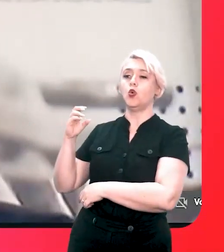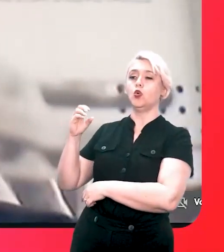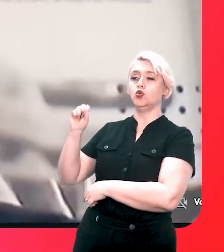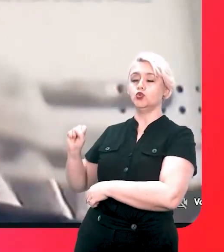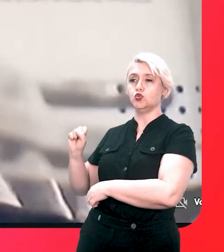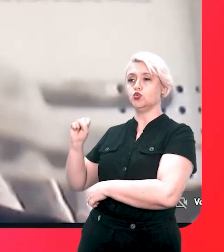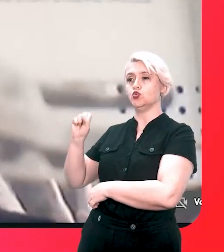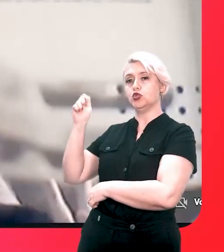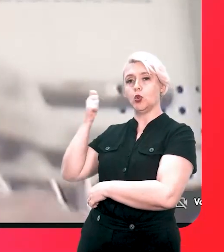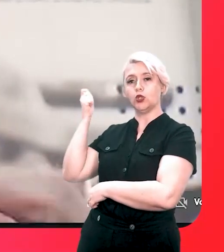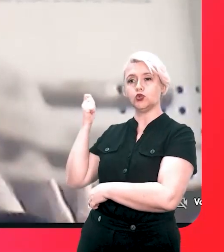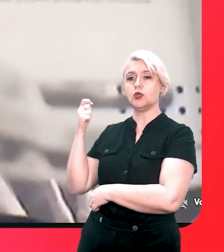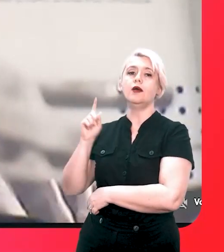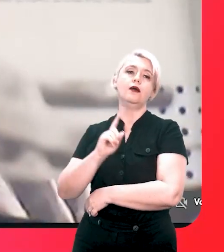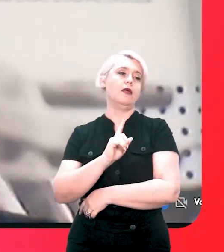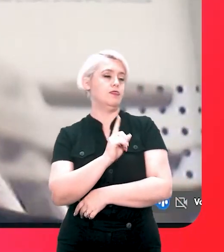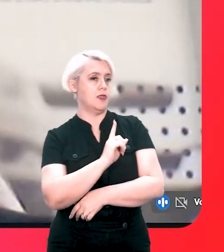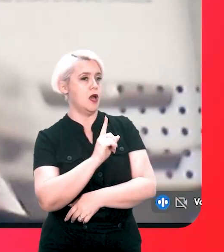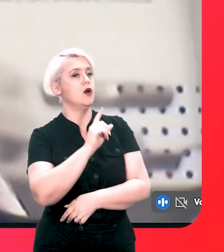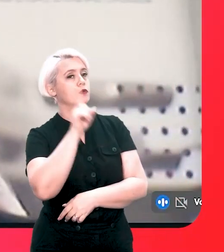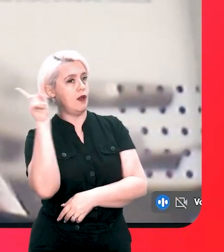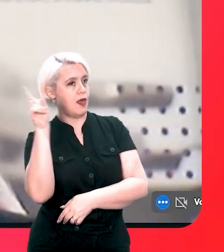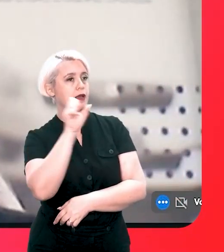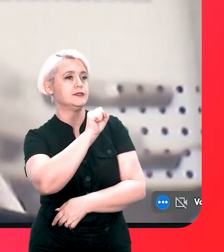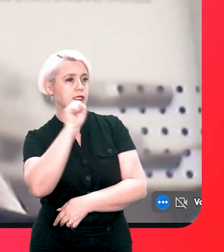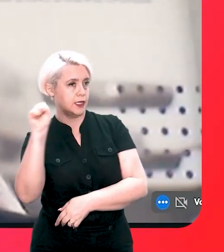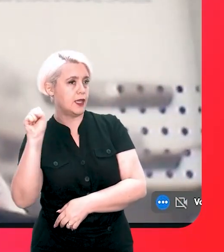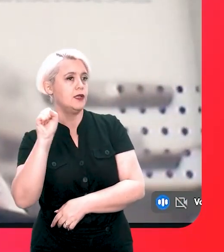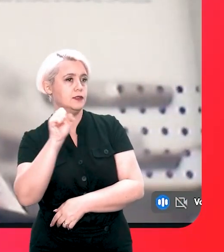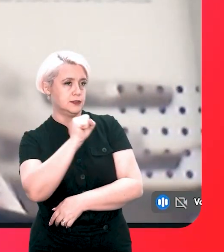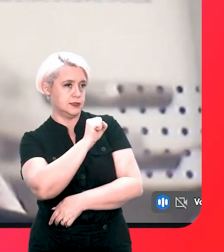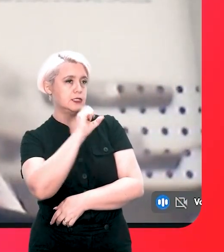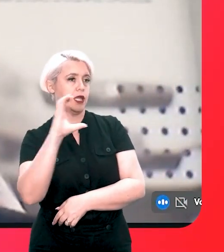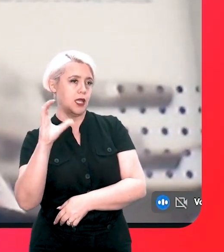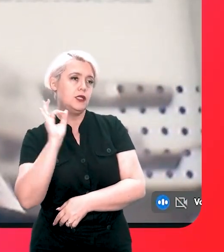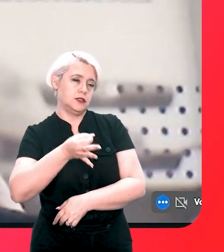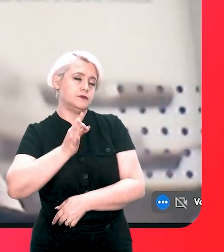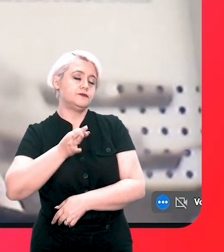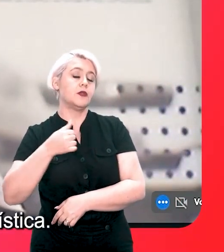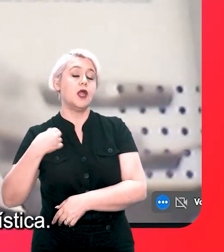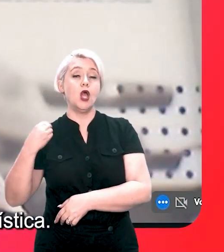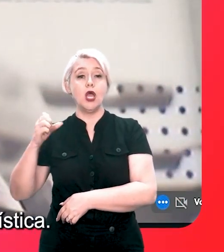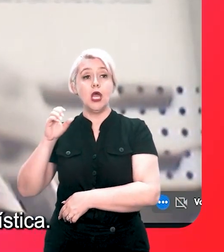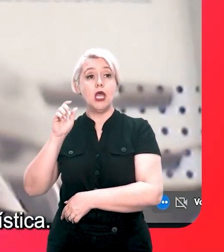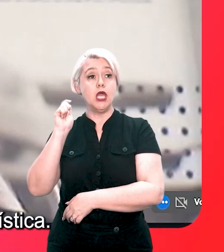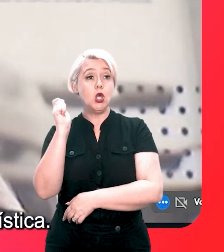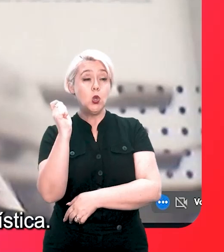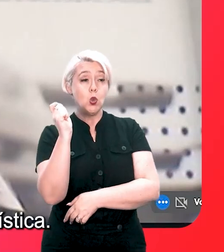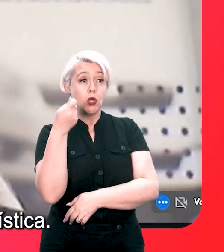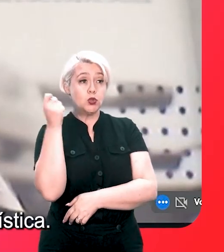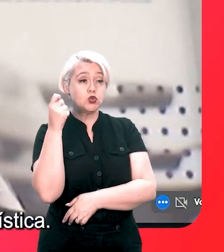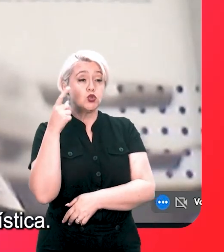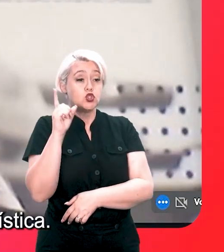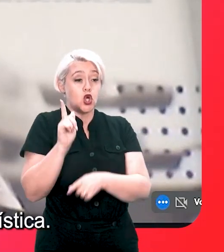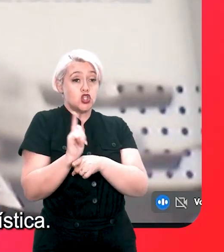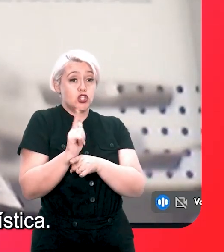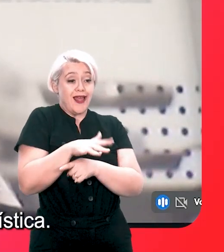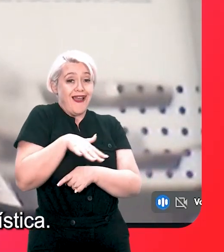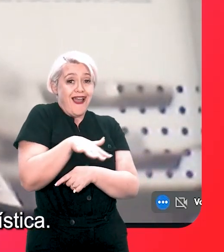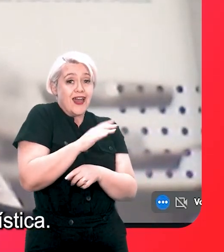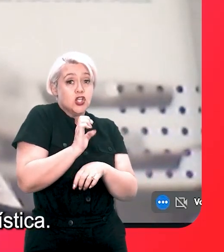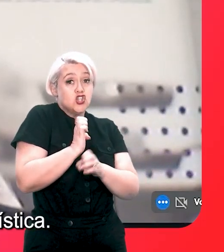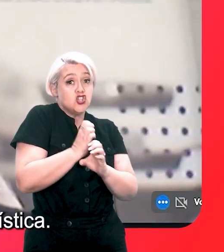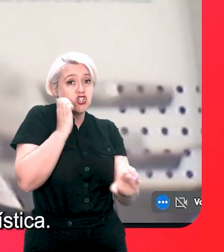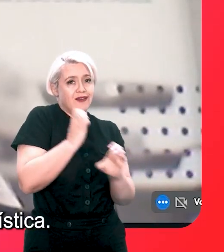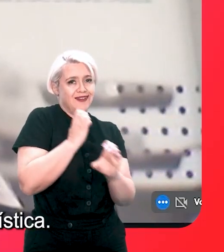Santa Catarina. Santa Catarina. Eu, no Rio Grande do Sul, eu estava como gerente só da área de engenharia. Certo.